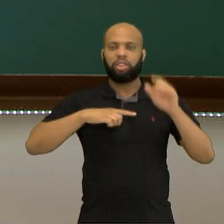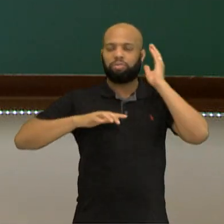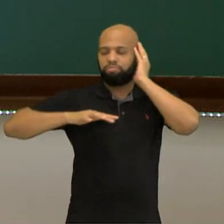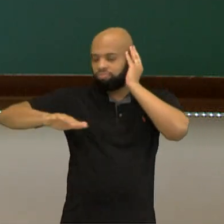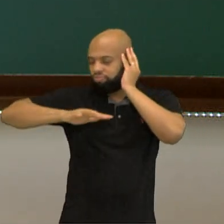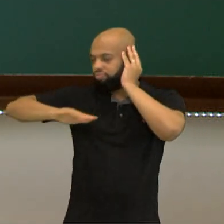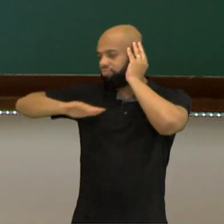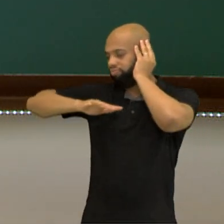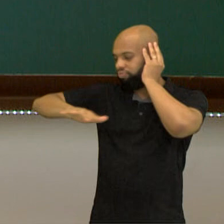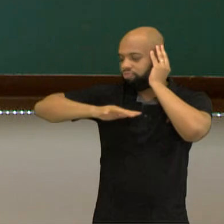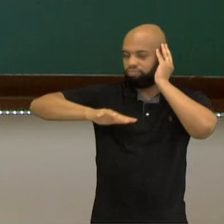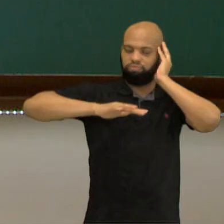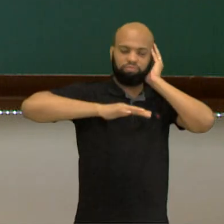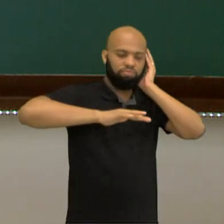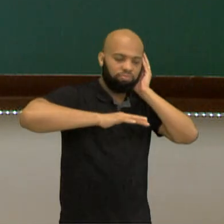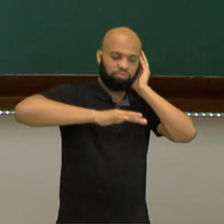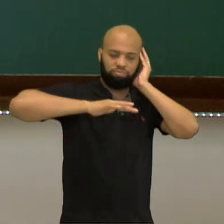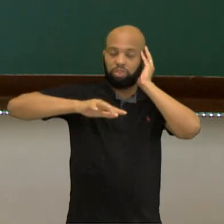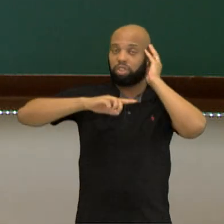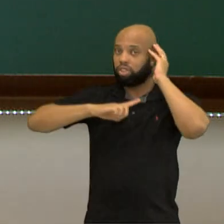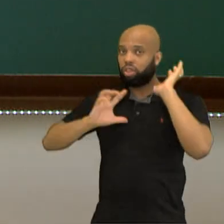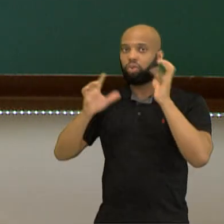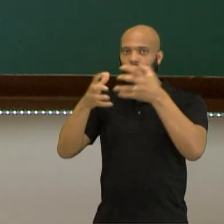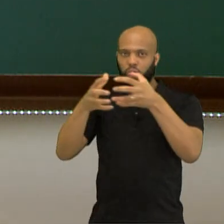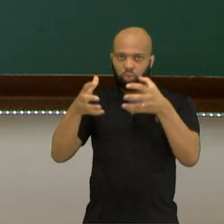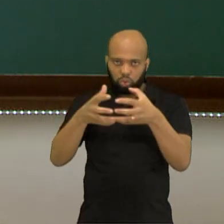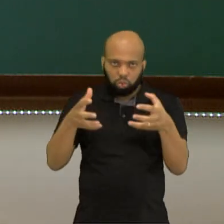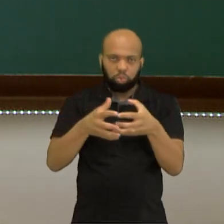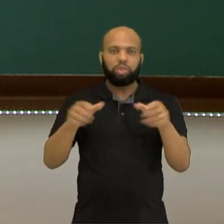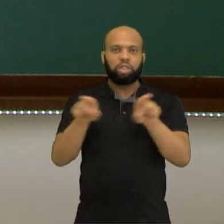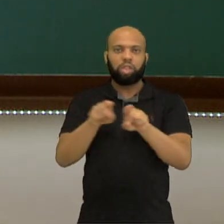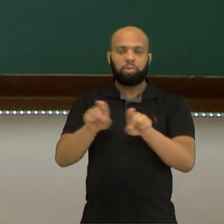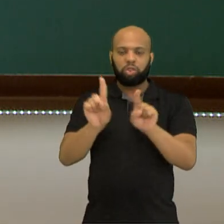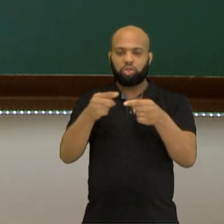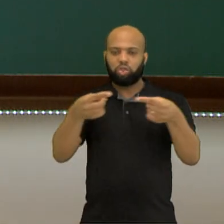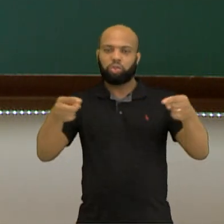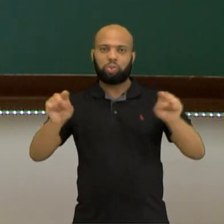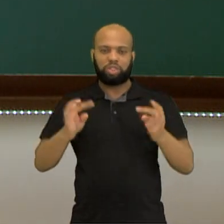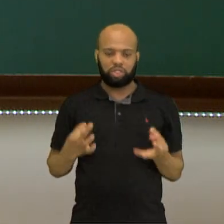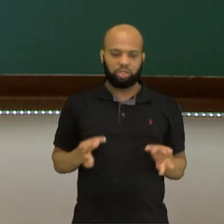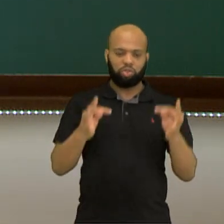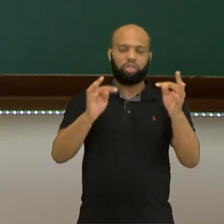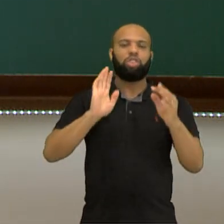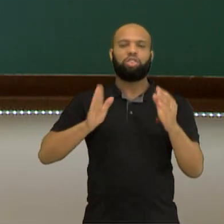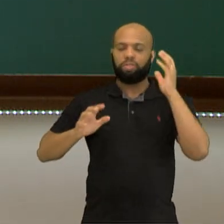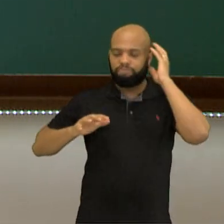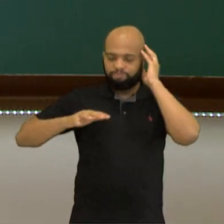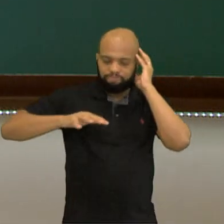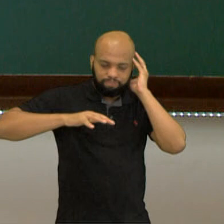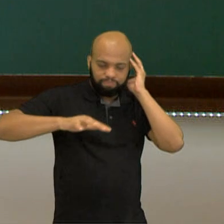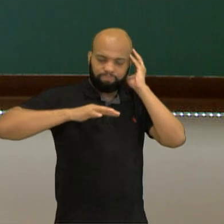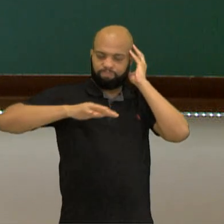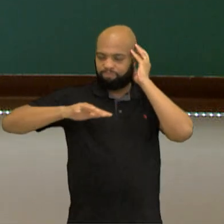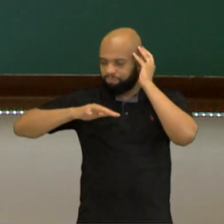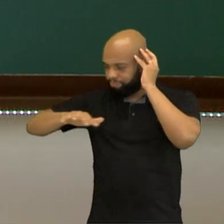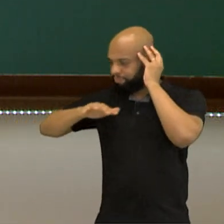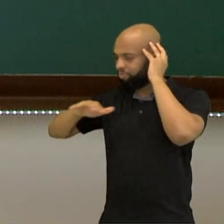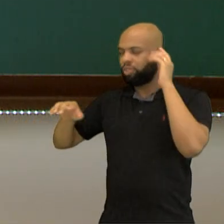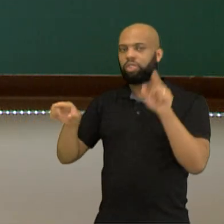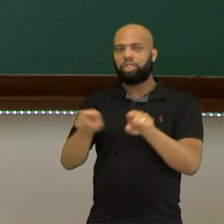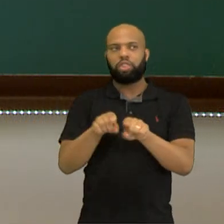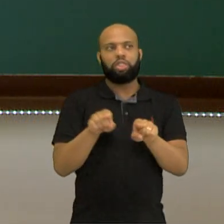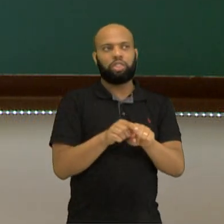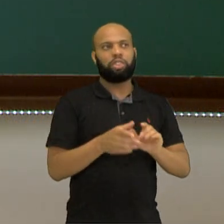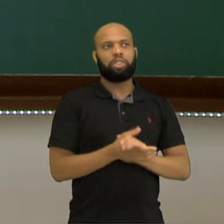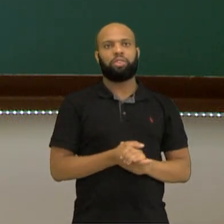Tem um grupo de música eletrônica, que agora não vou me lembrar o nome, mas já remixou essa música também. E tem